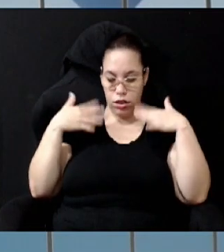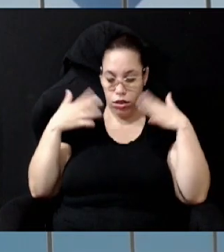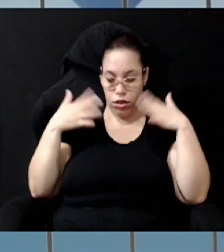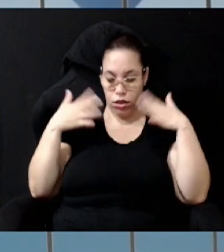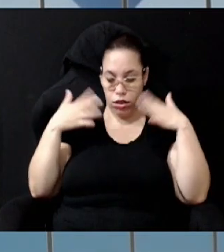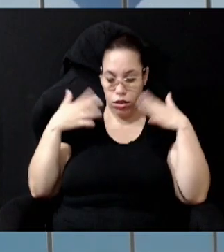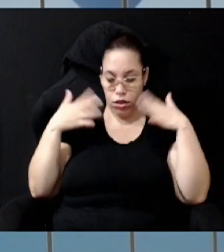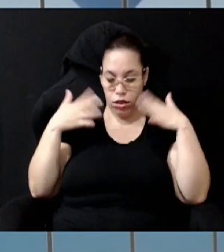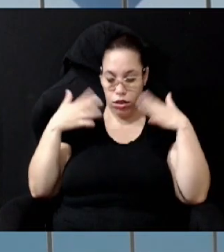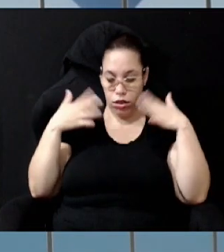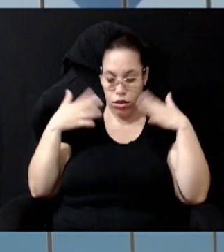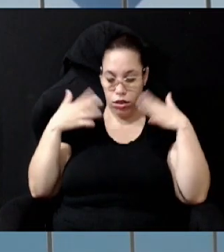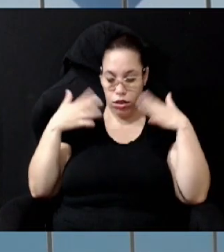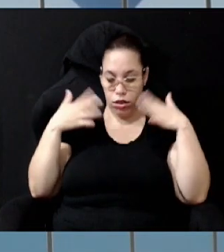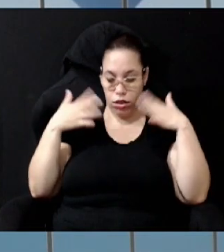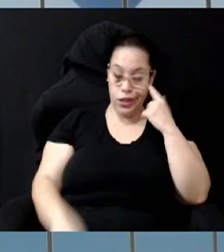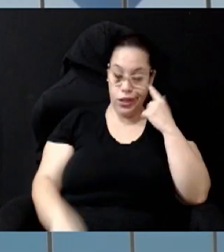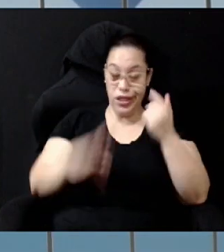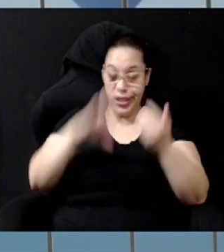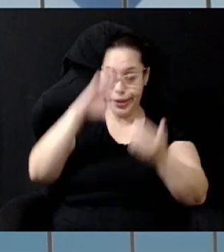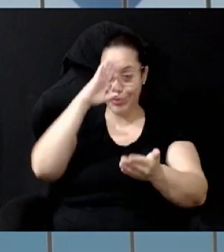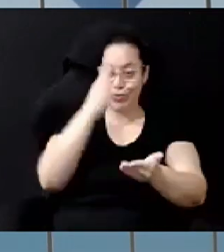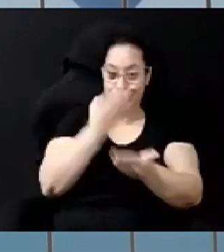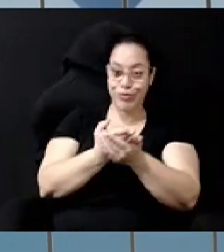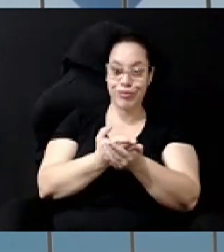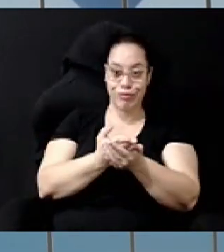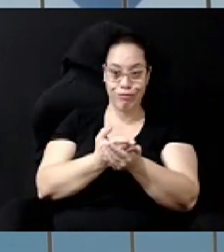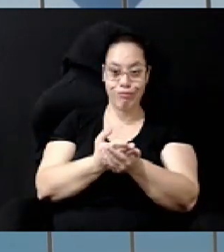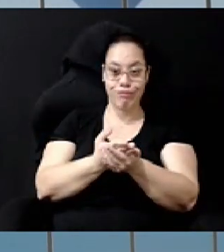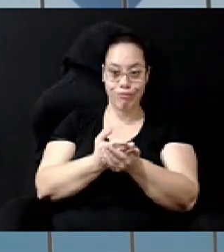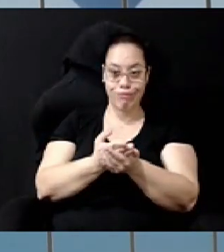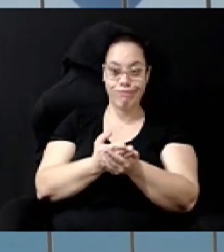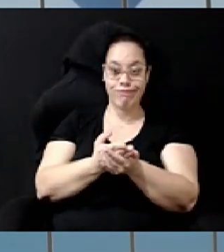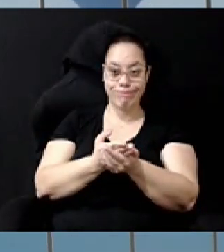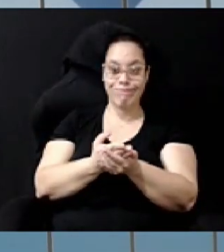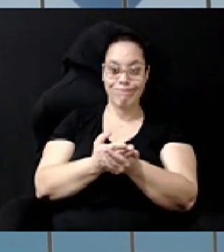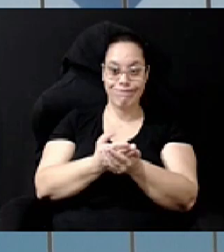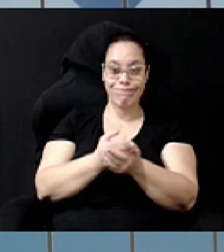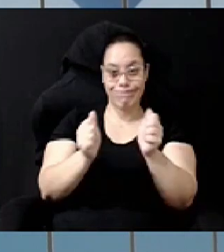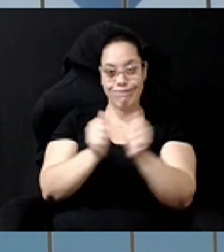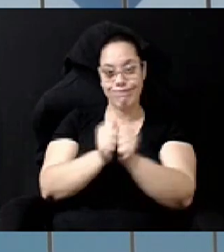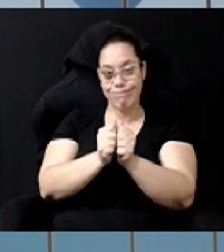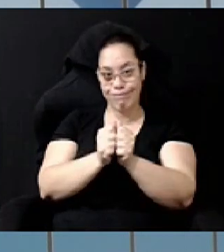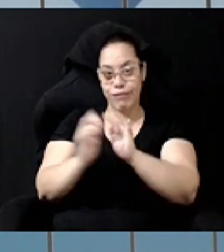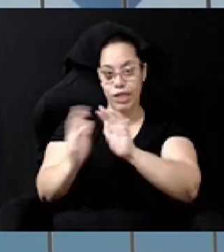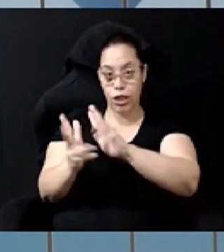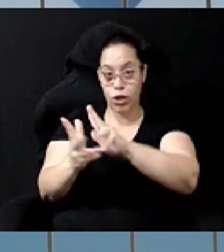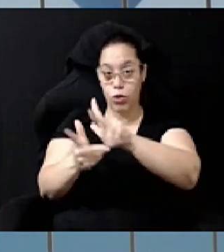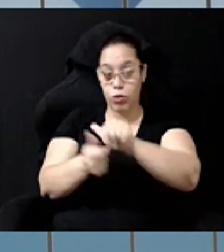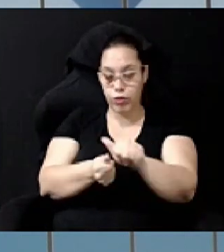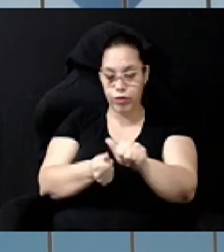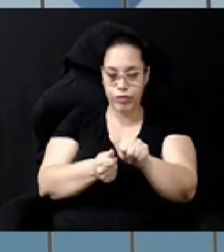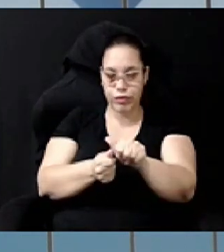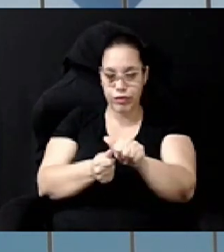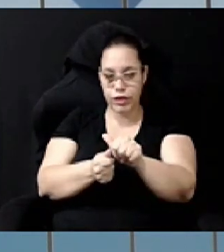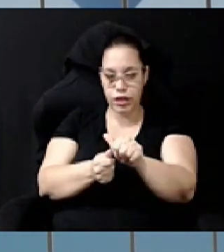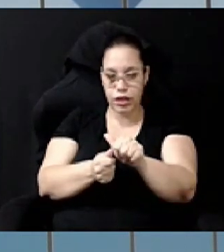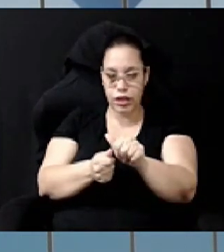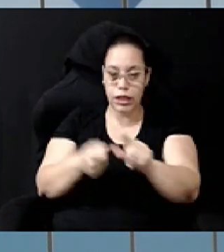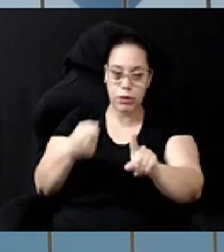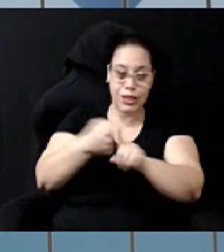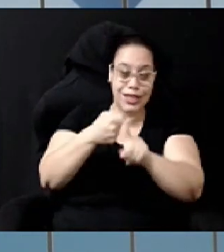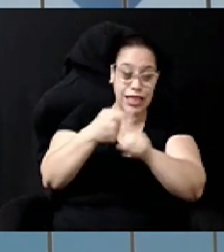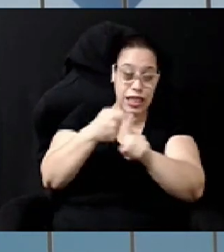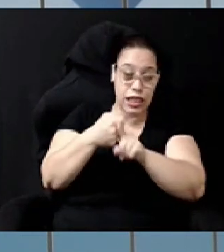eu acredito que seja algo conjunto, o planeta, mas pela interferência do homem. E isso